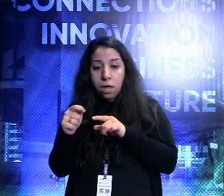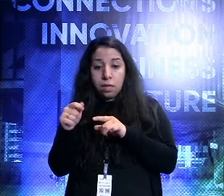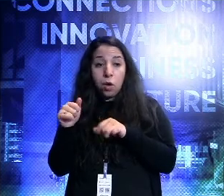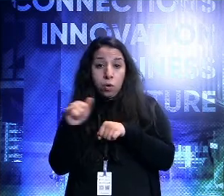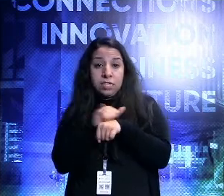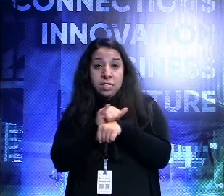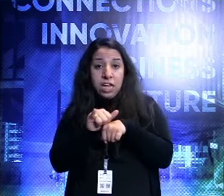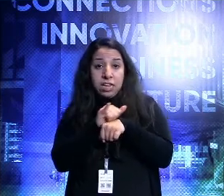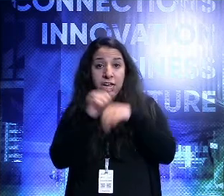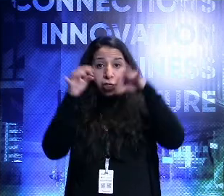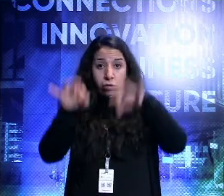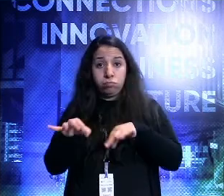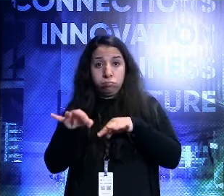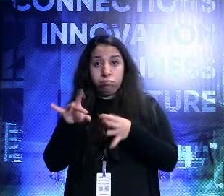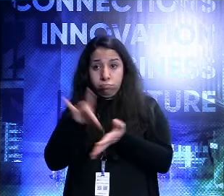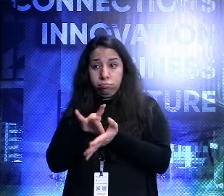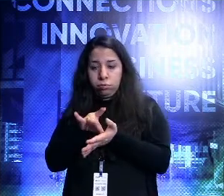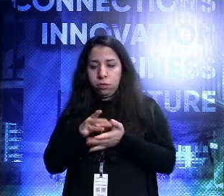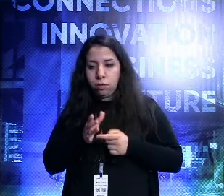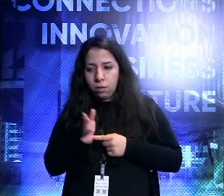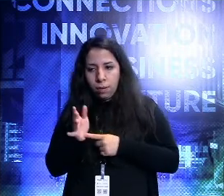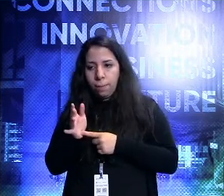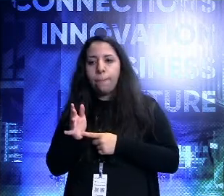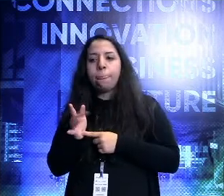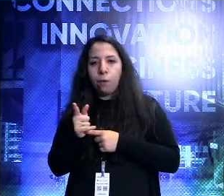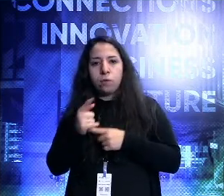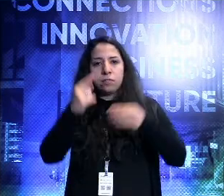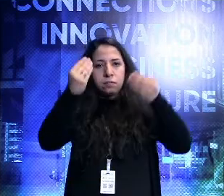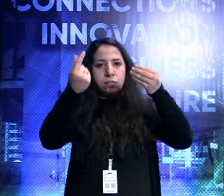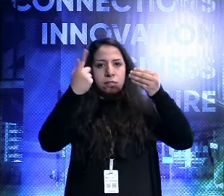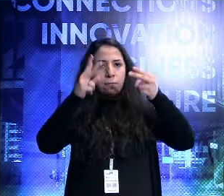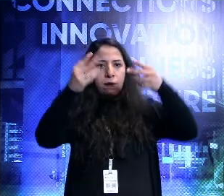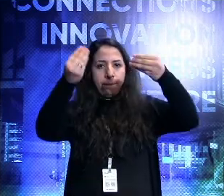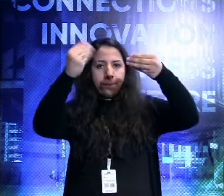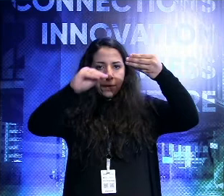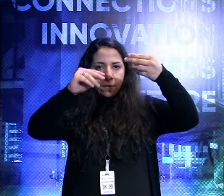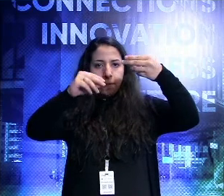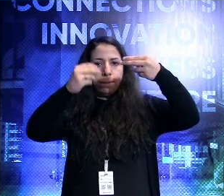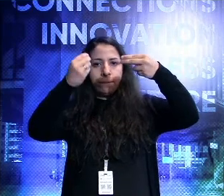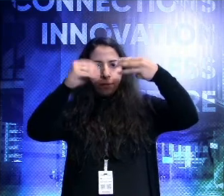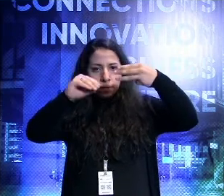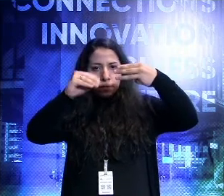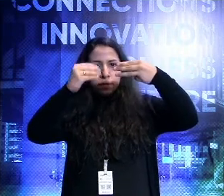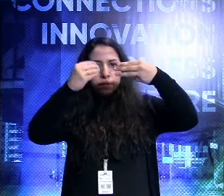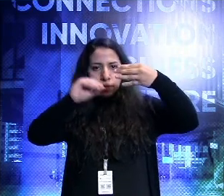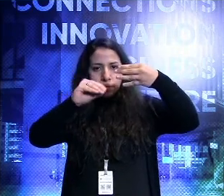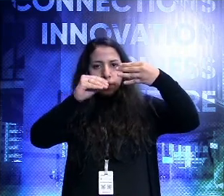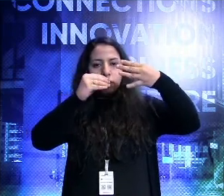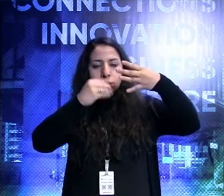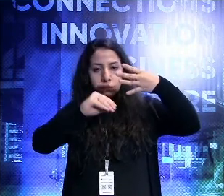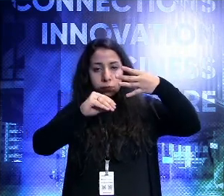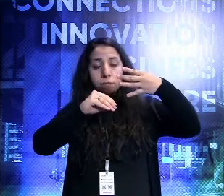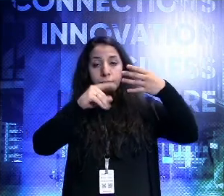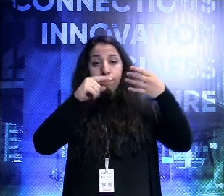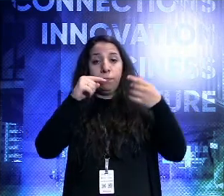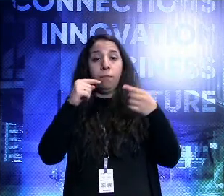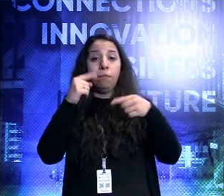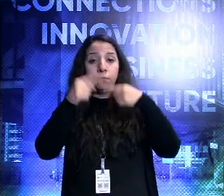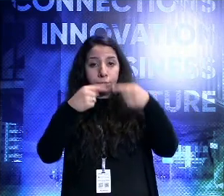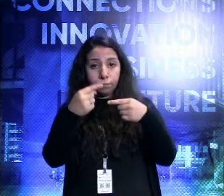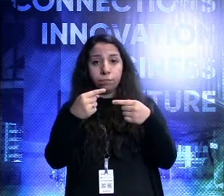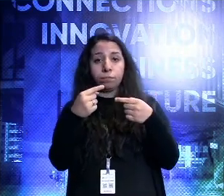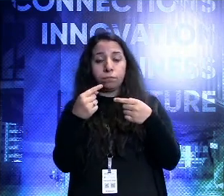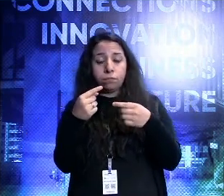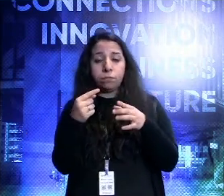concreta, ele vai implementando a minha interface, a minha strategy, e vai implementando